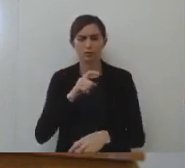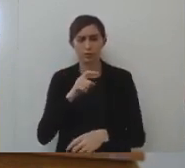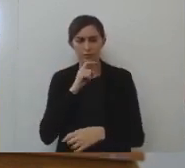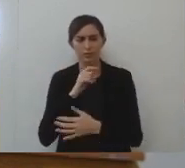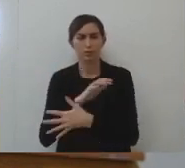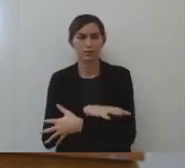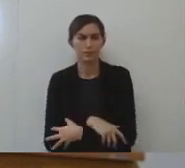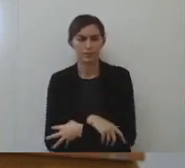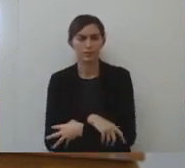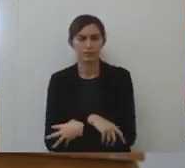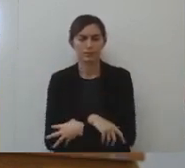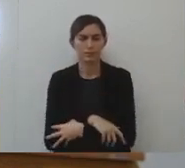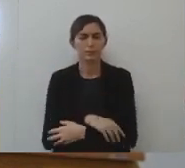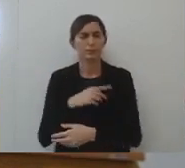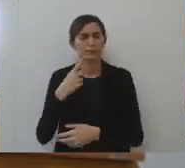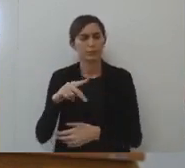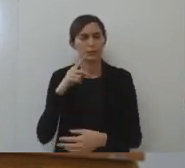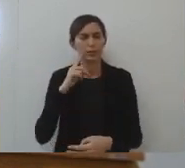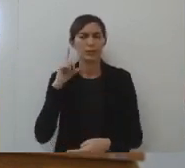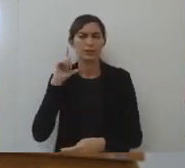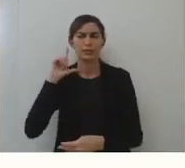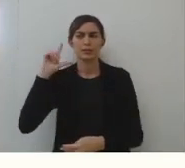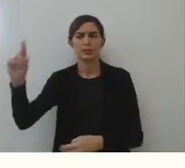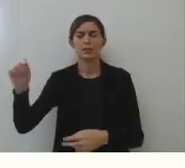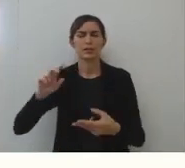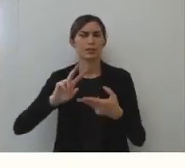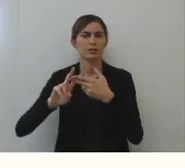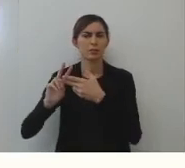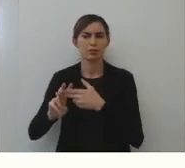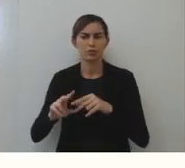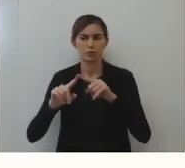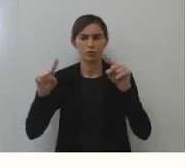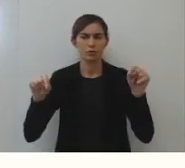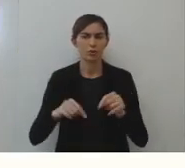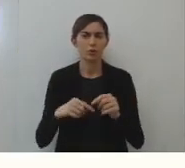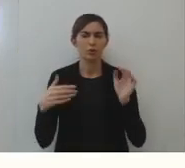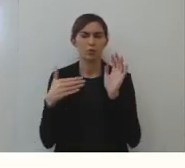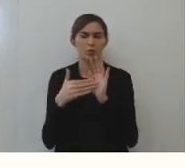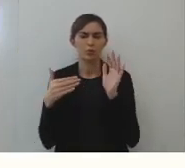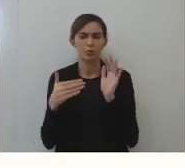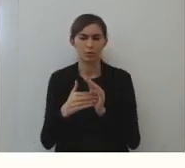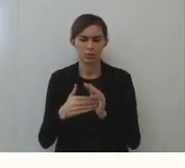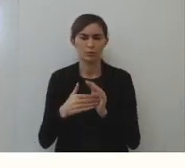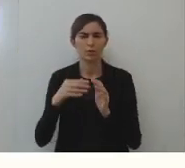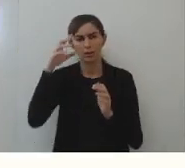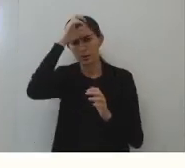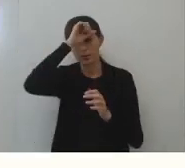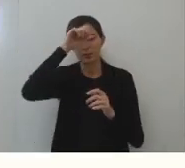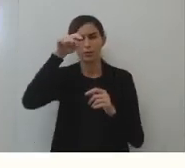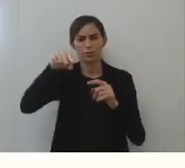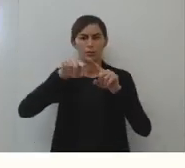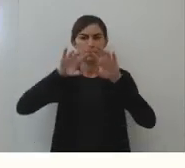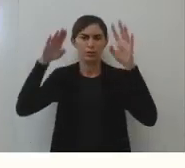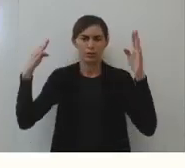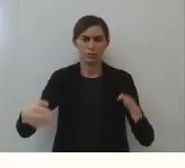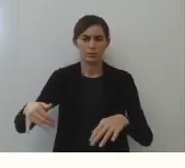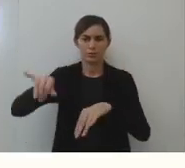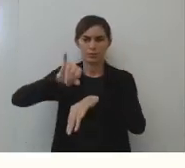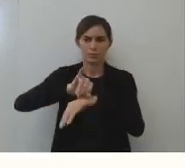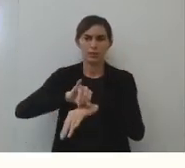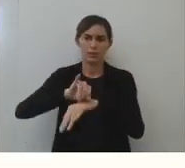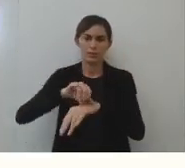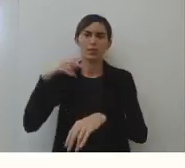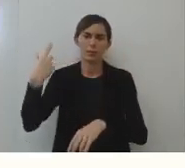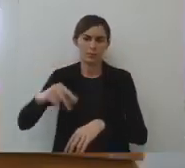fria, eles saíram da jaula. Esse último macaco também aprendeu que naquela jaula, quem subia na